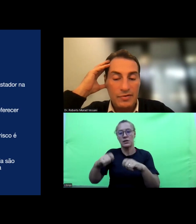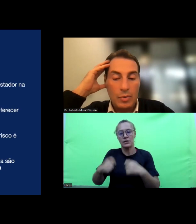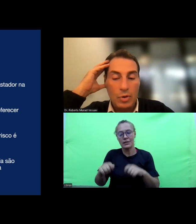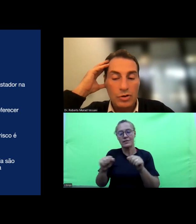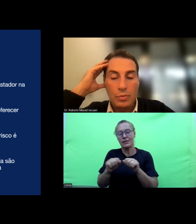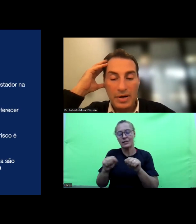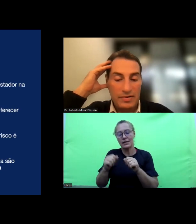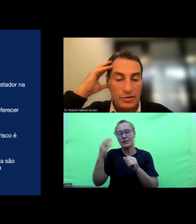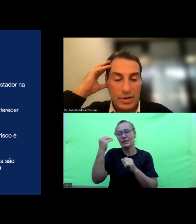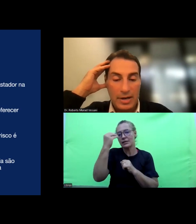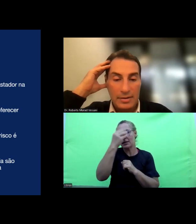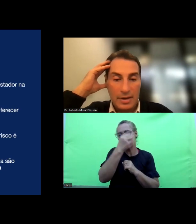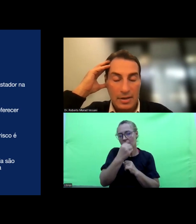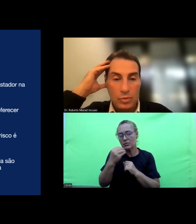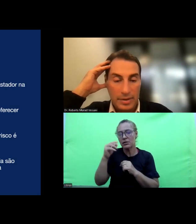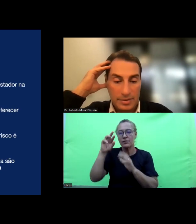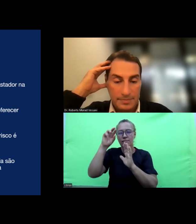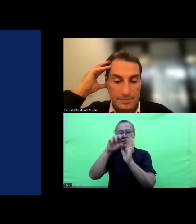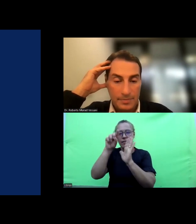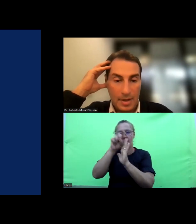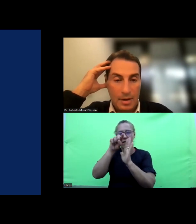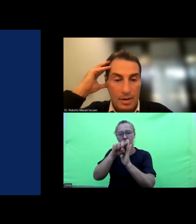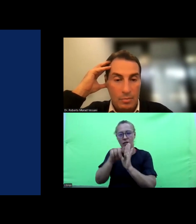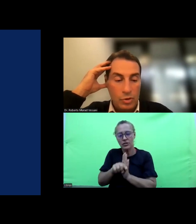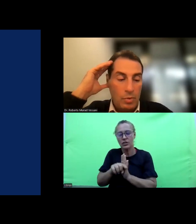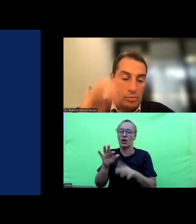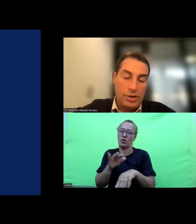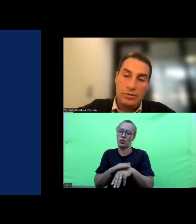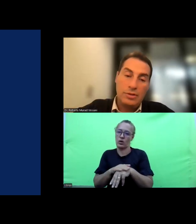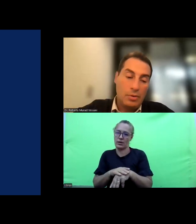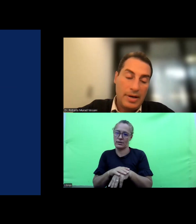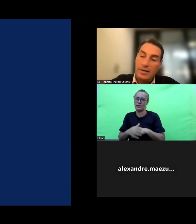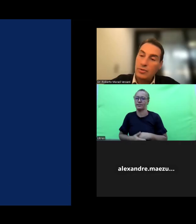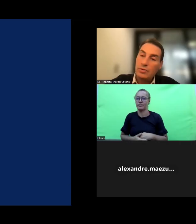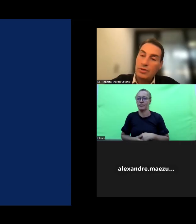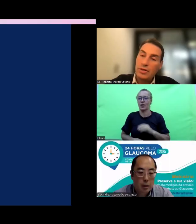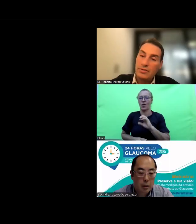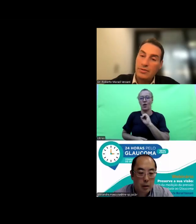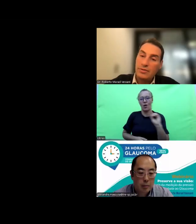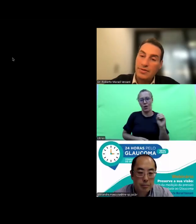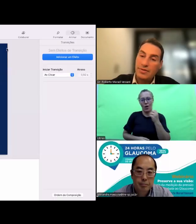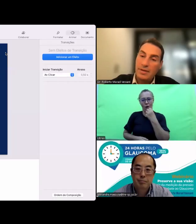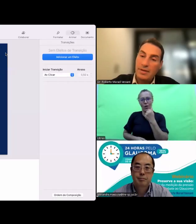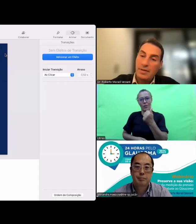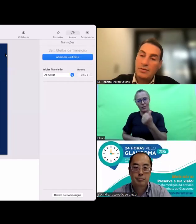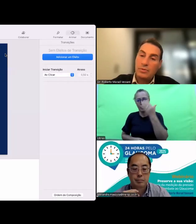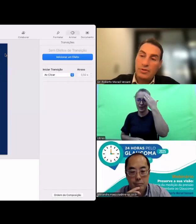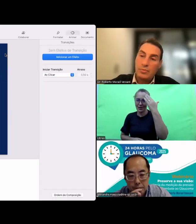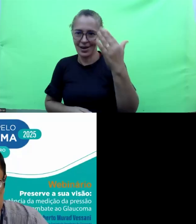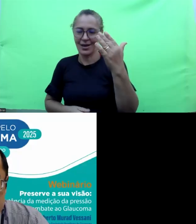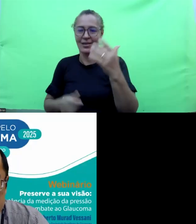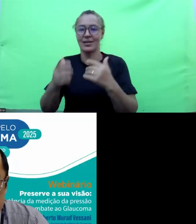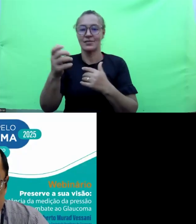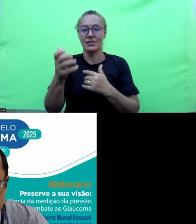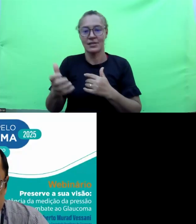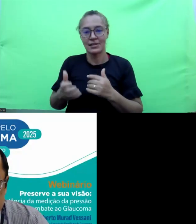exame oftalmológico para investigar a doença. Muito bom, gente. Então era isso que eu tinha a dizer. Estou à disposição